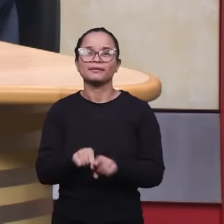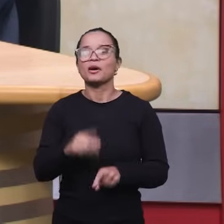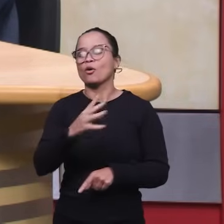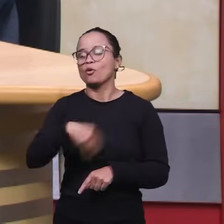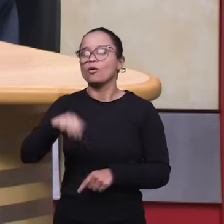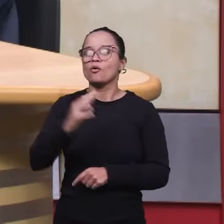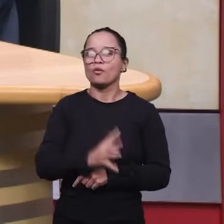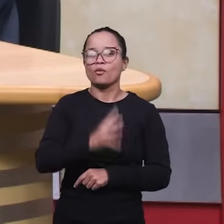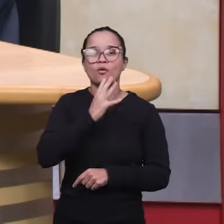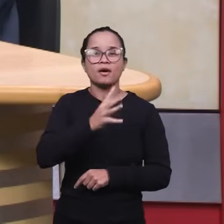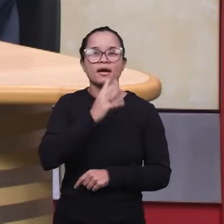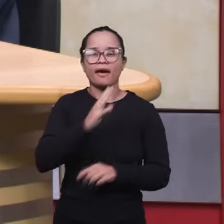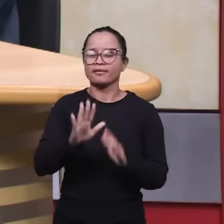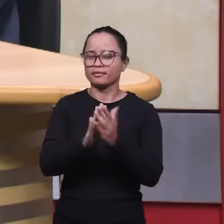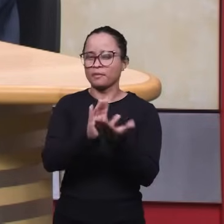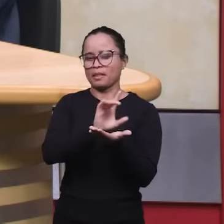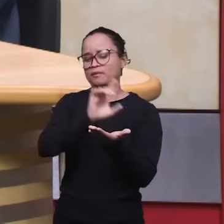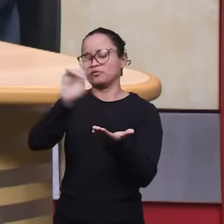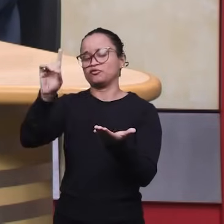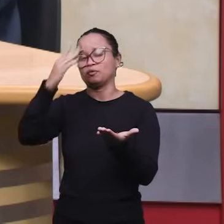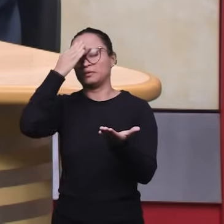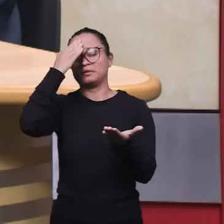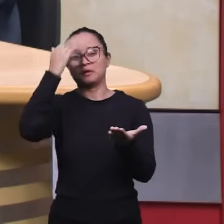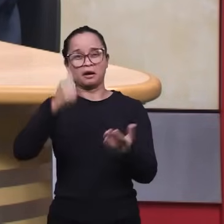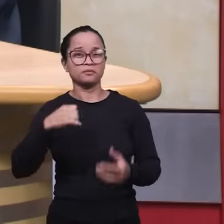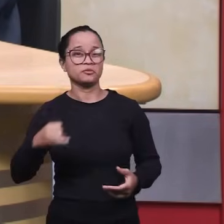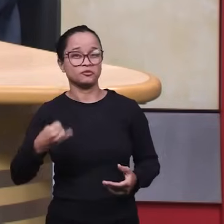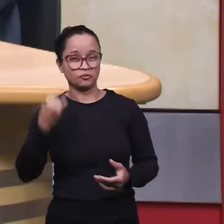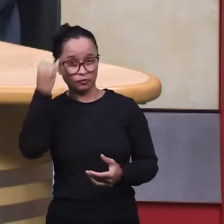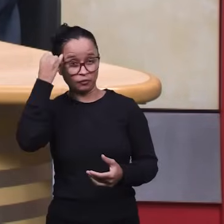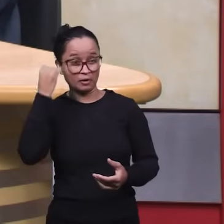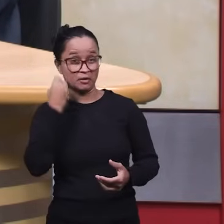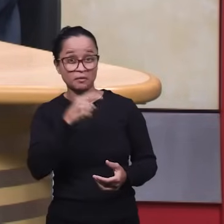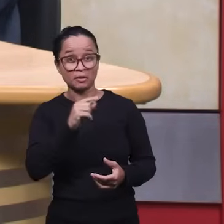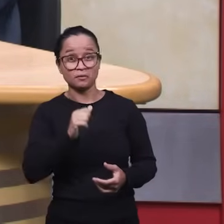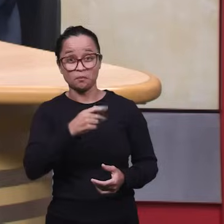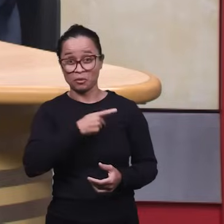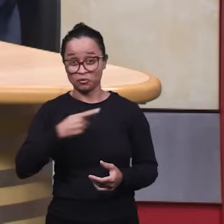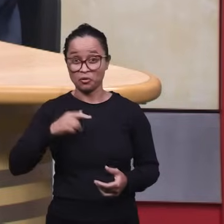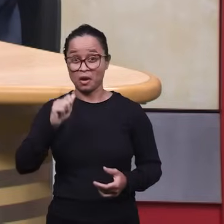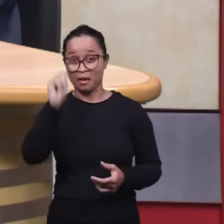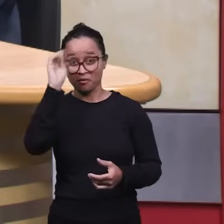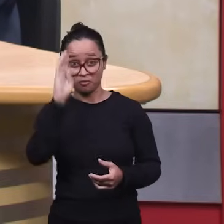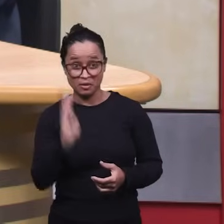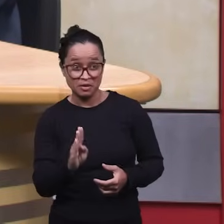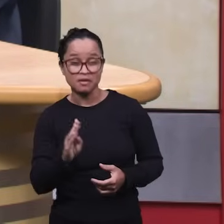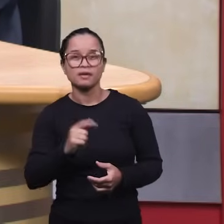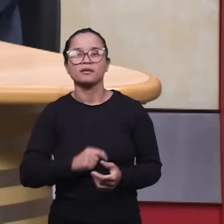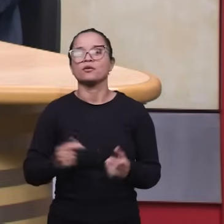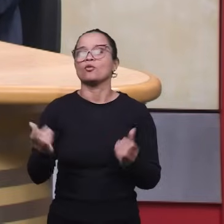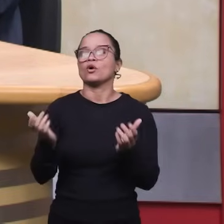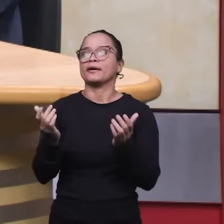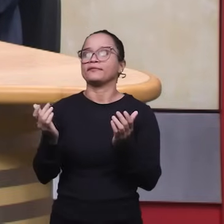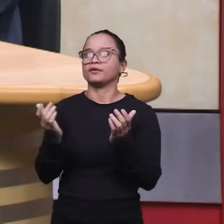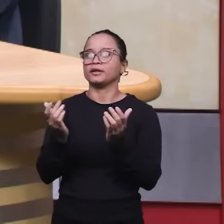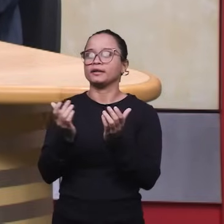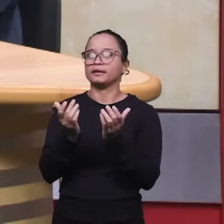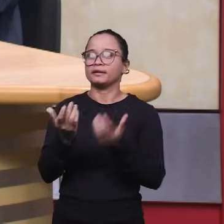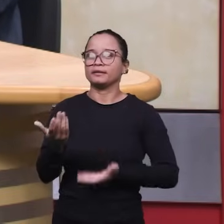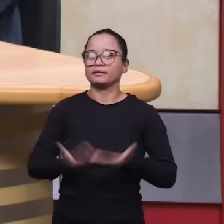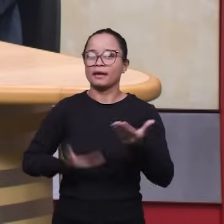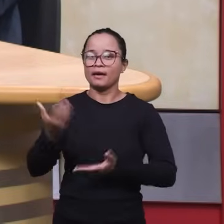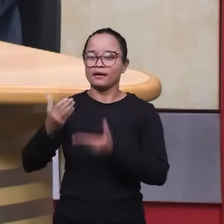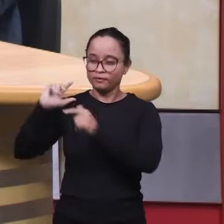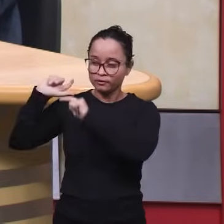grande conhecedor, Josias, de Bíblia. Eu sei. Porque o pastor Alexandre Brasil foi crente tradicional há muito